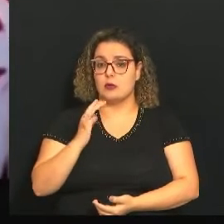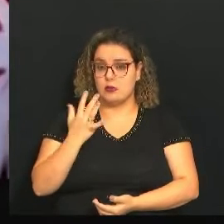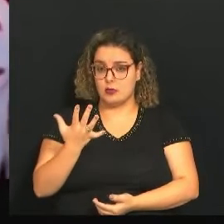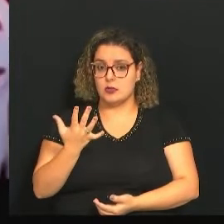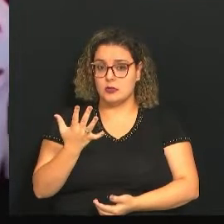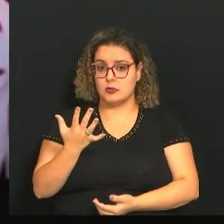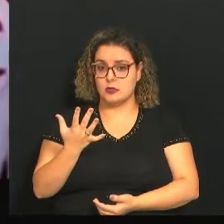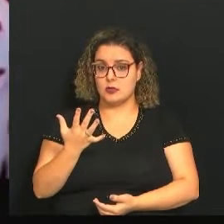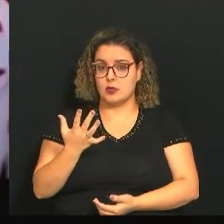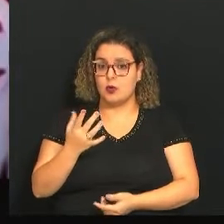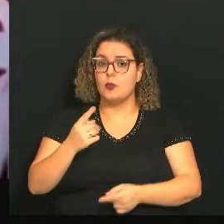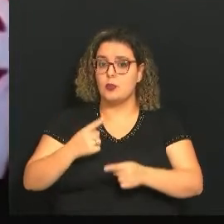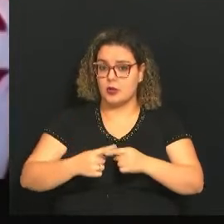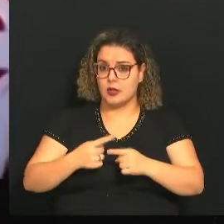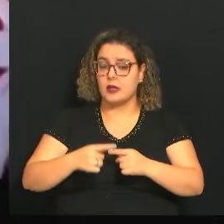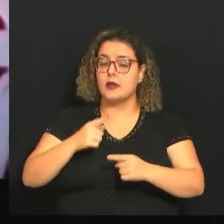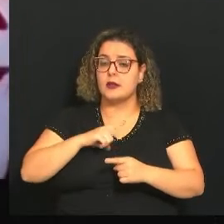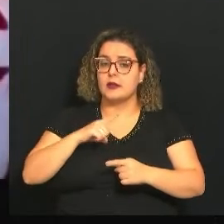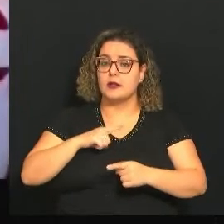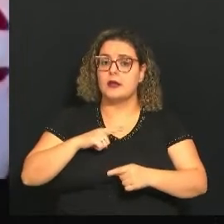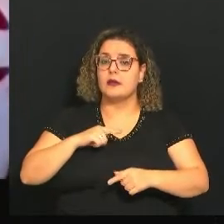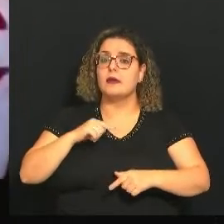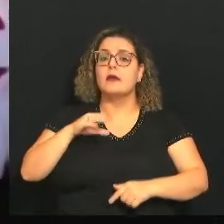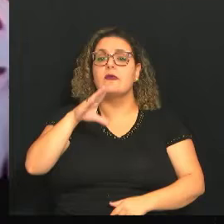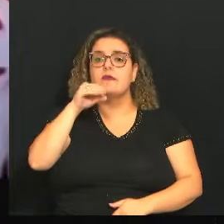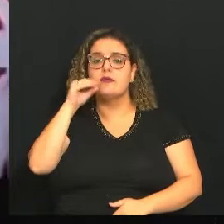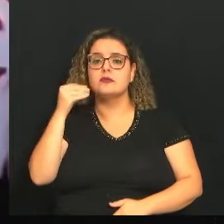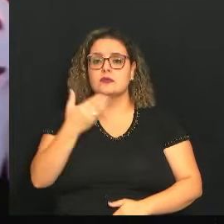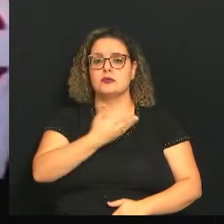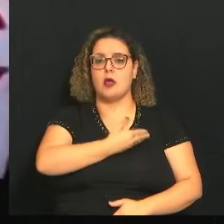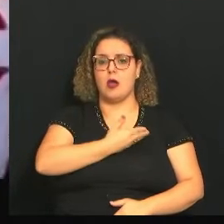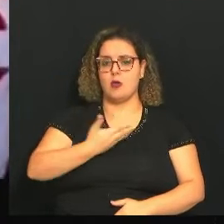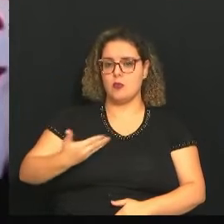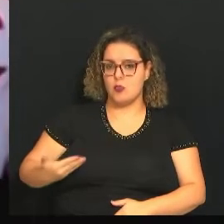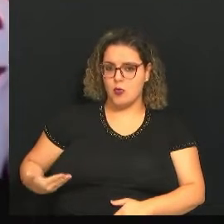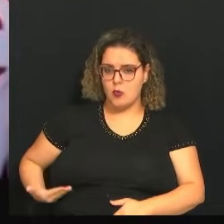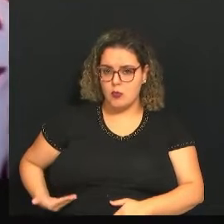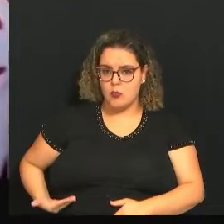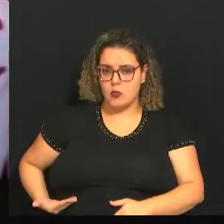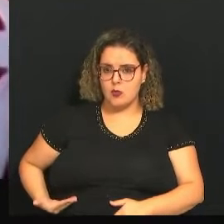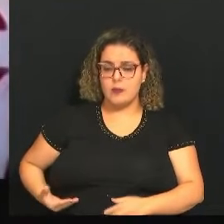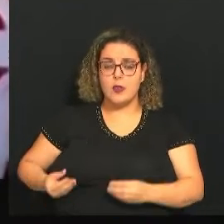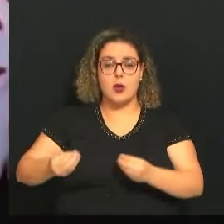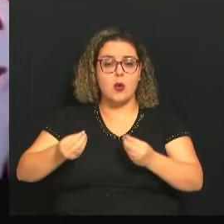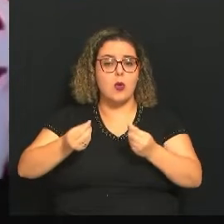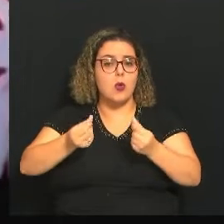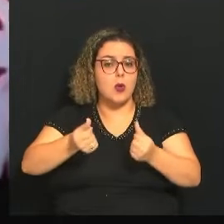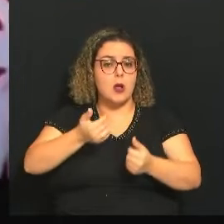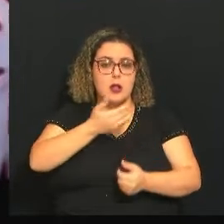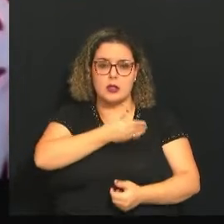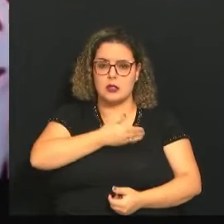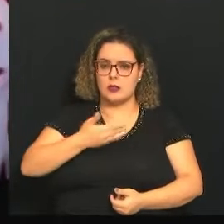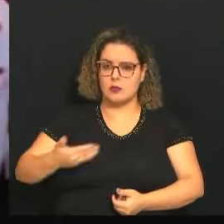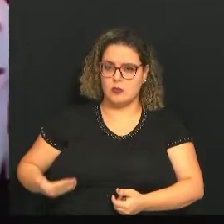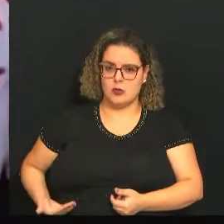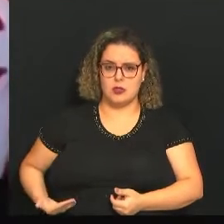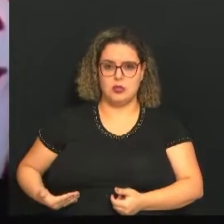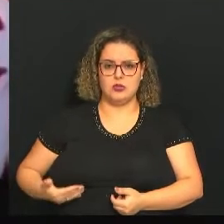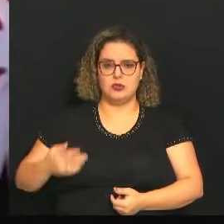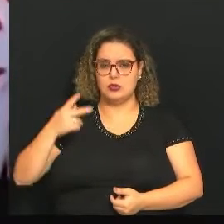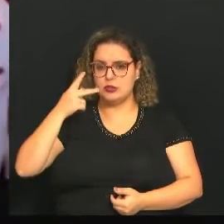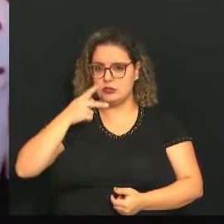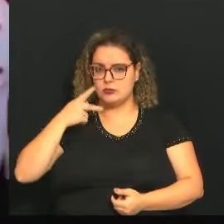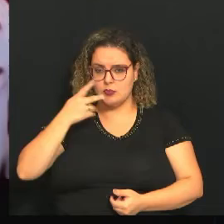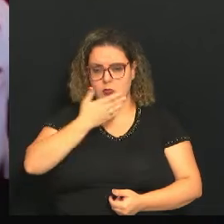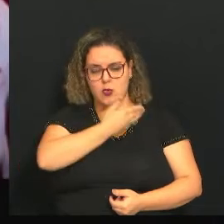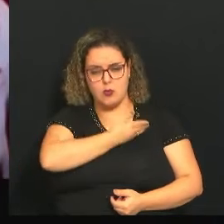razão do servidor público, né? Da qualidade das políticas públicas que essa cidade oferece, né?